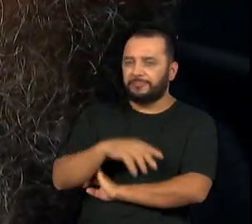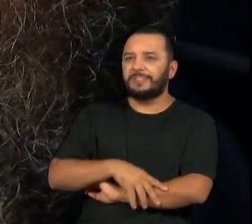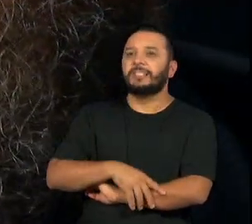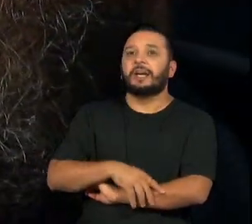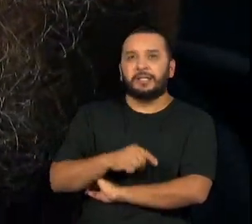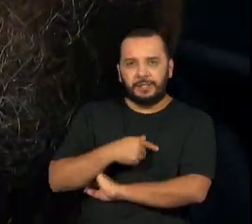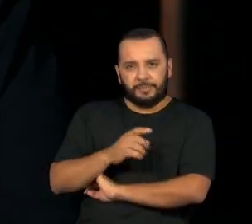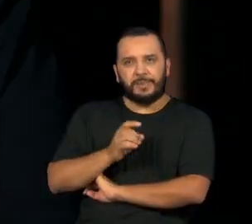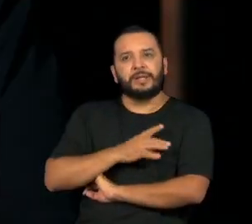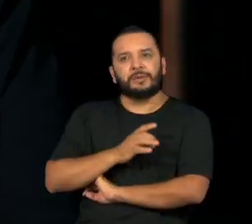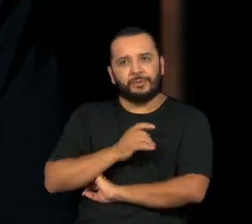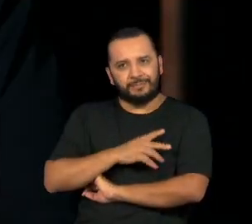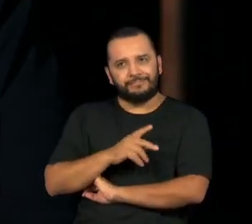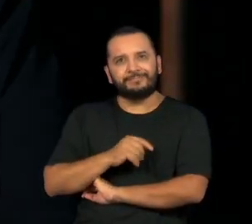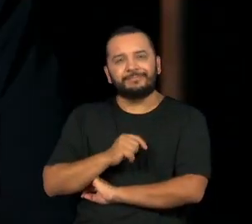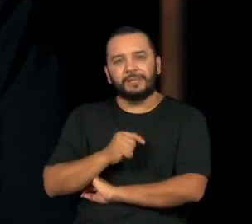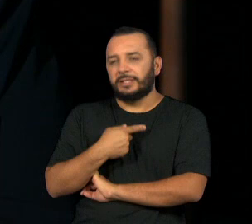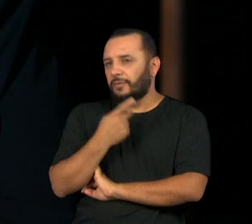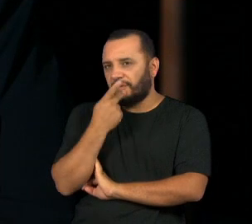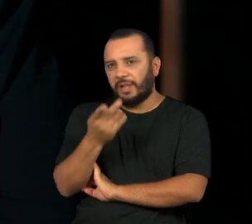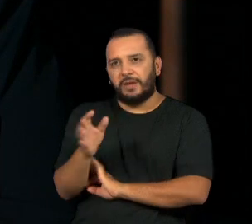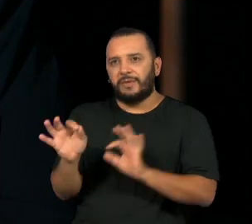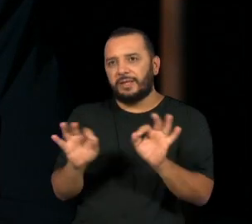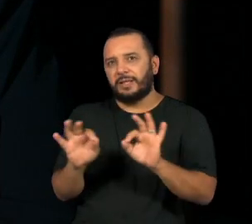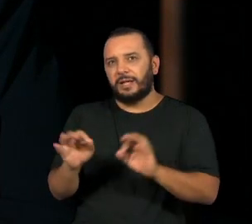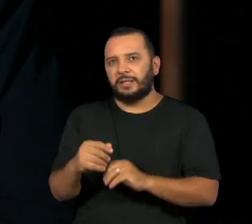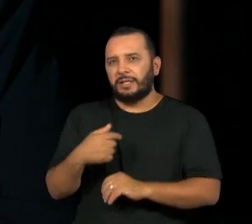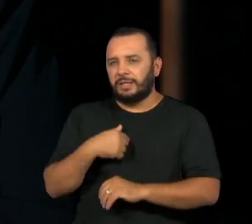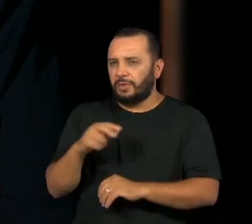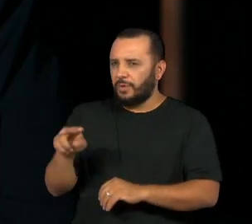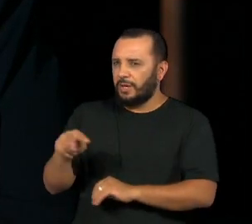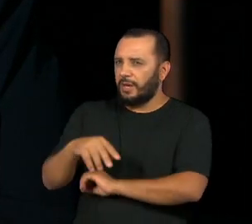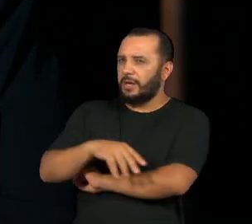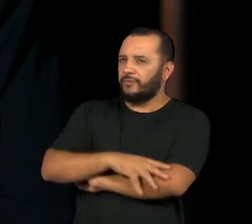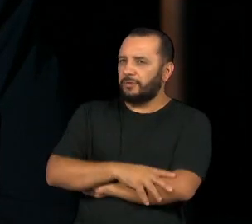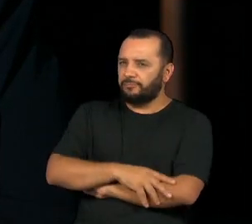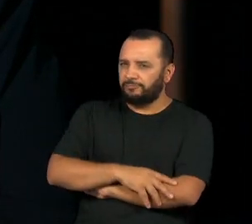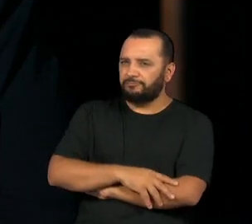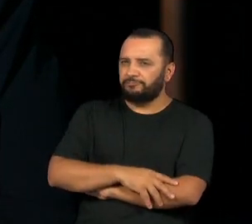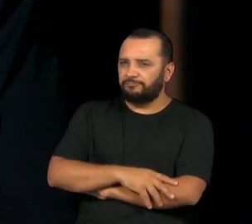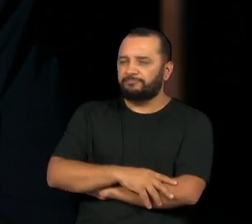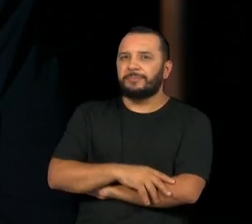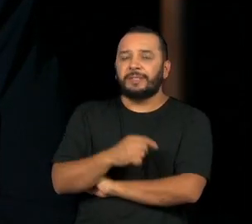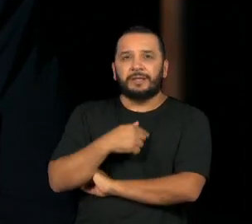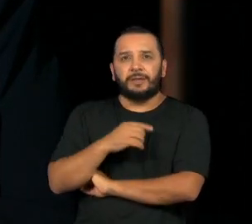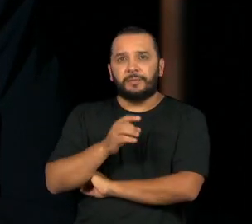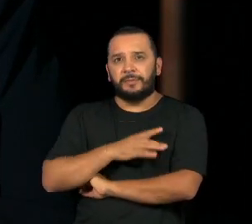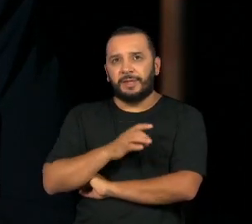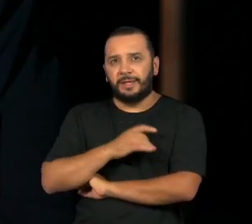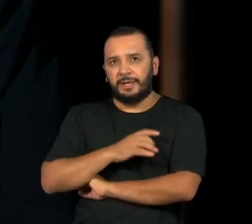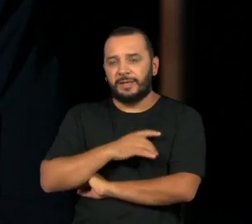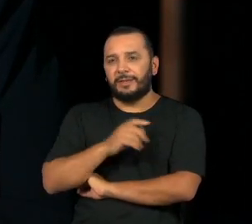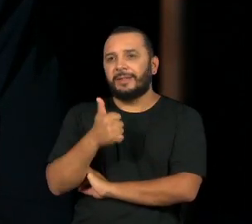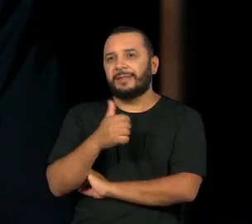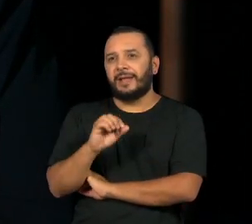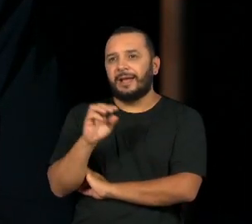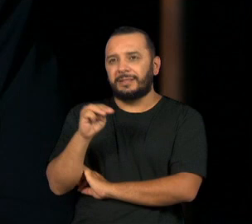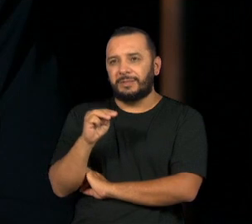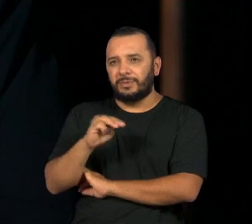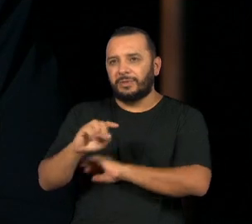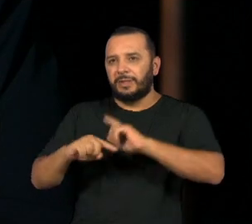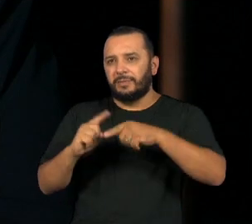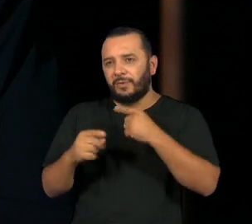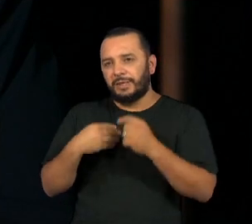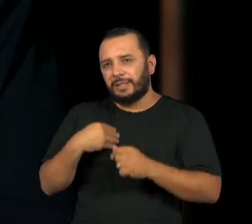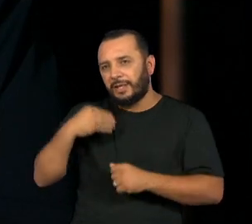dava medo, cara. Mas ele não falava nada, ele só olhava. Eu ficava com medo, passava 10 minutos, ele ia me dar um beijo na testa. Ele era